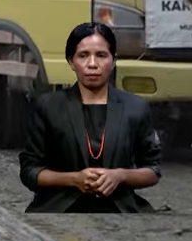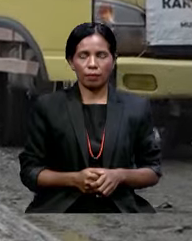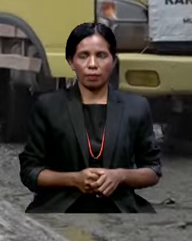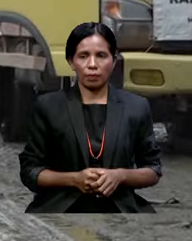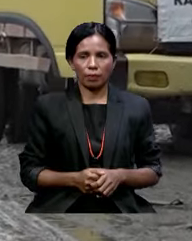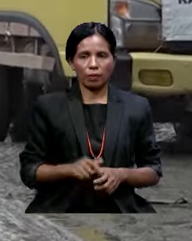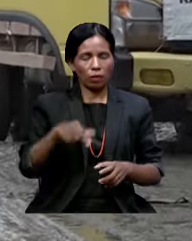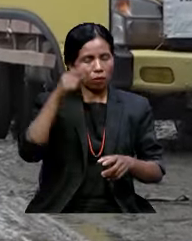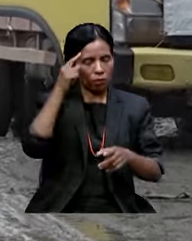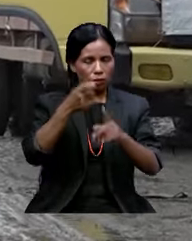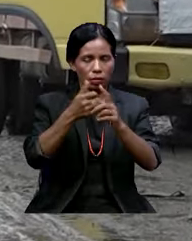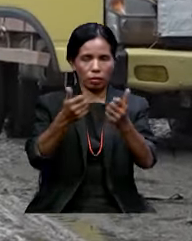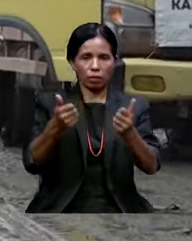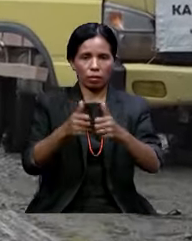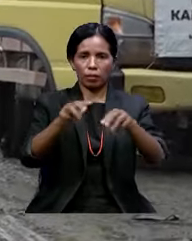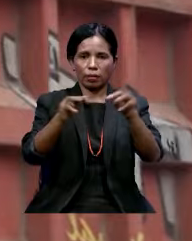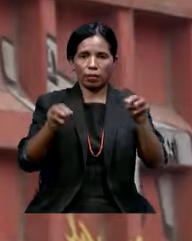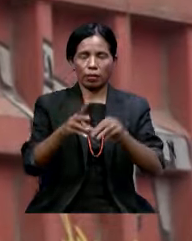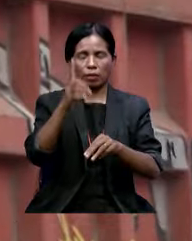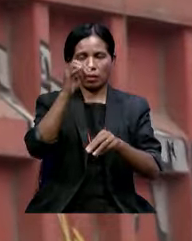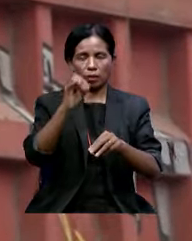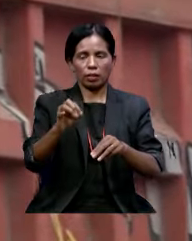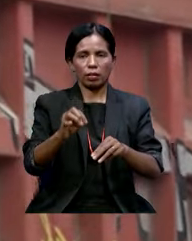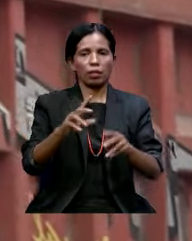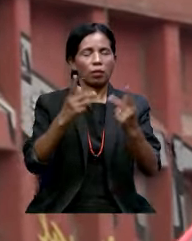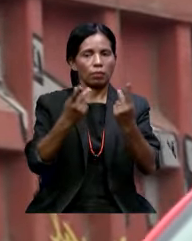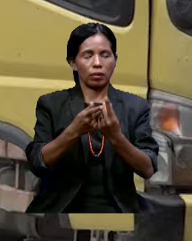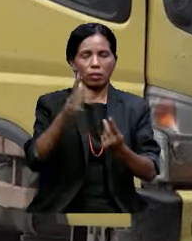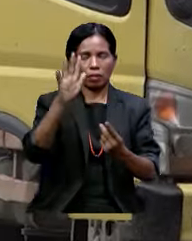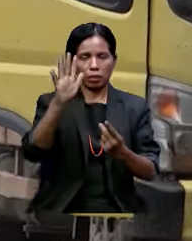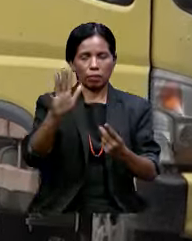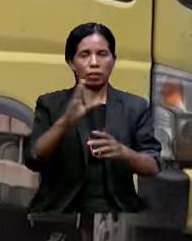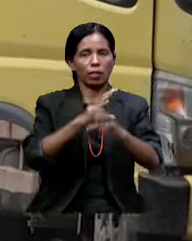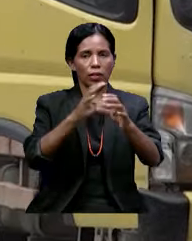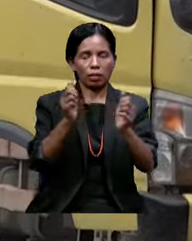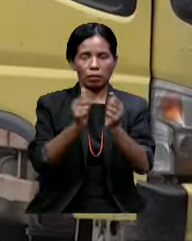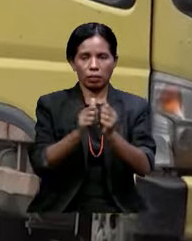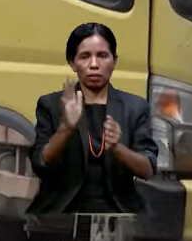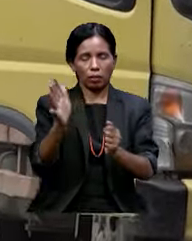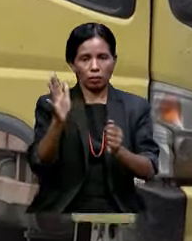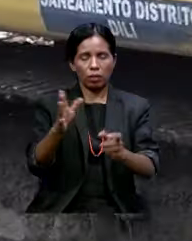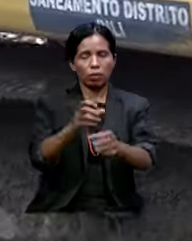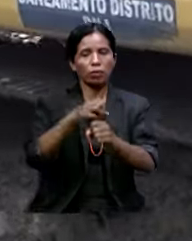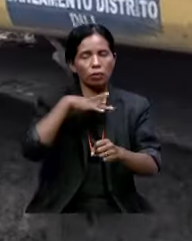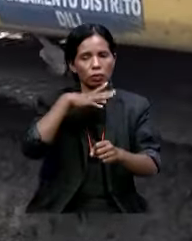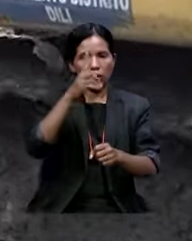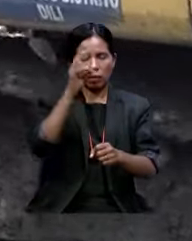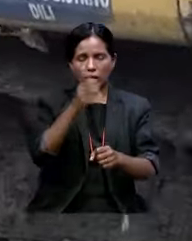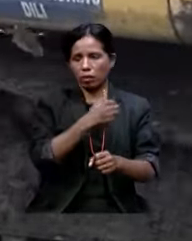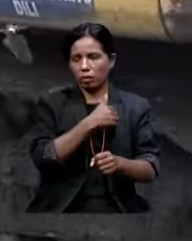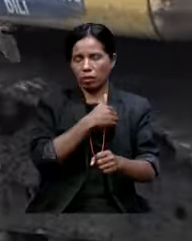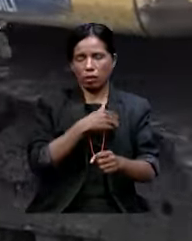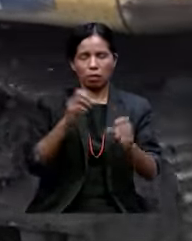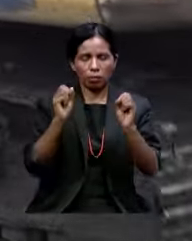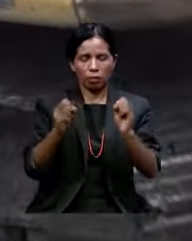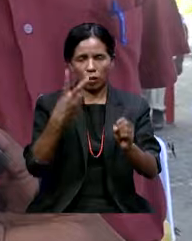Durante ne governo liu se autorrar em município Dili contratou na companhia Lima ho camioneta 50 hodi raut lixo iha capital Dili, mas vê se dau bele